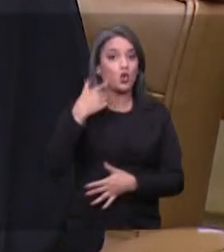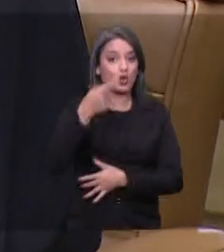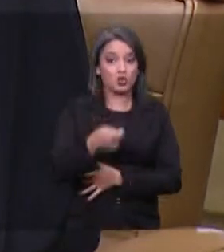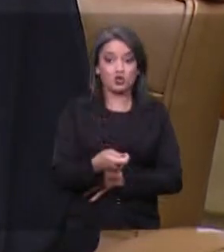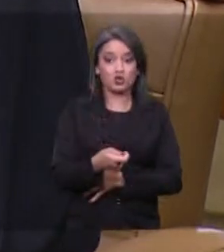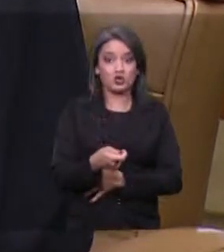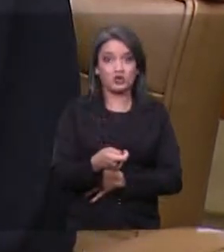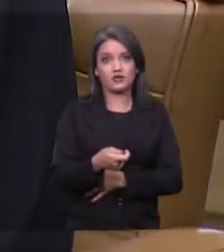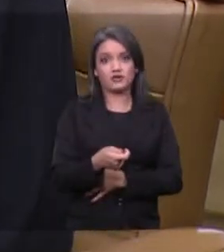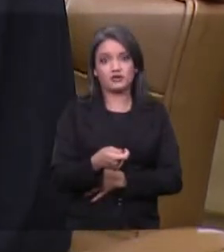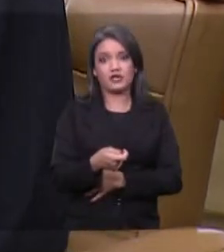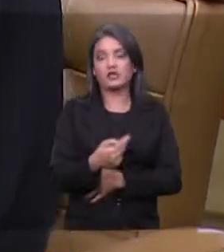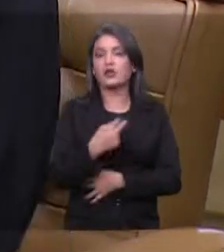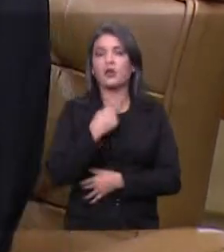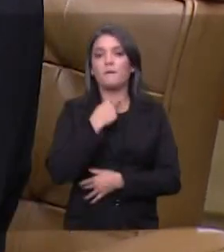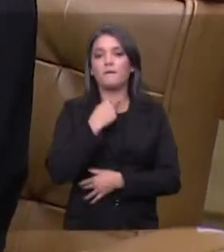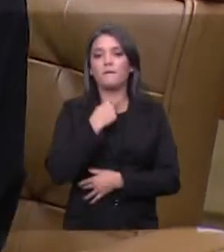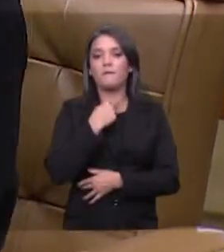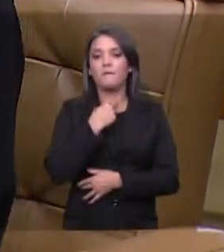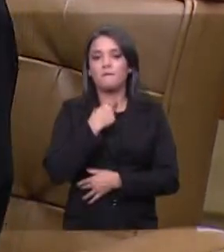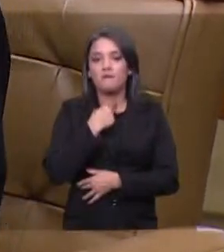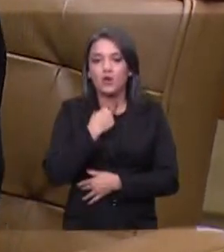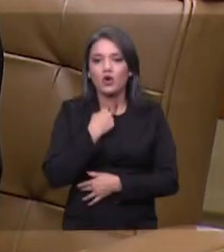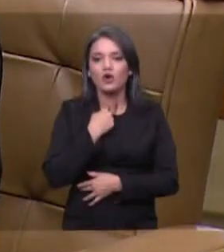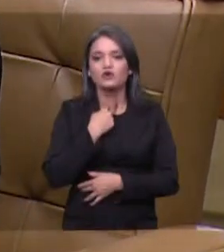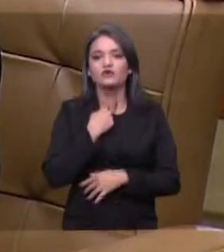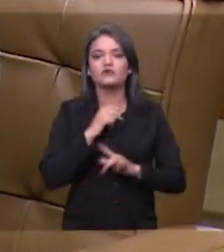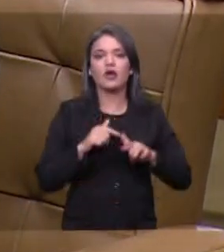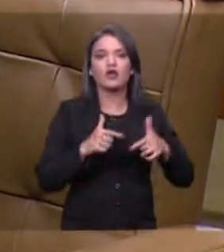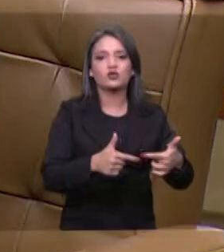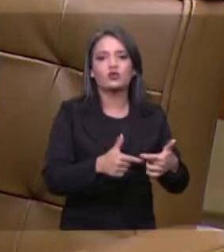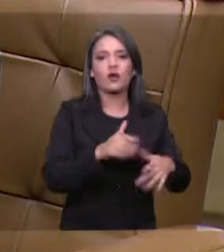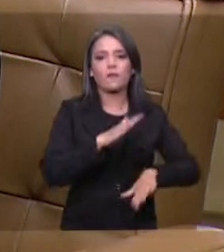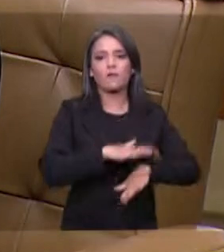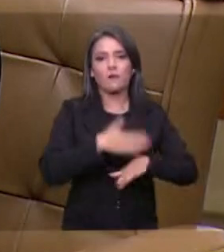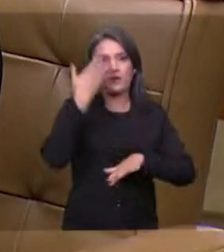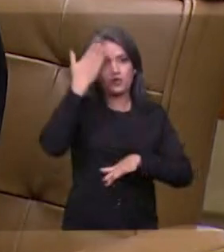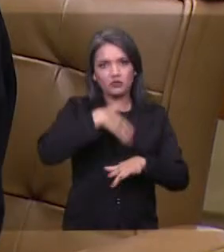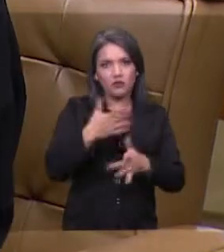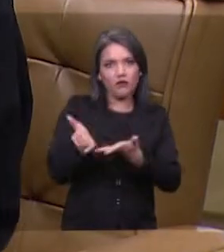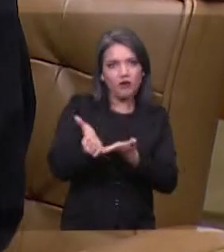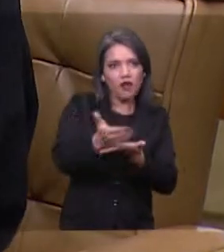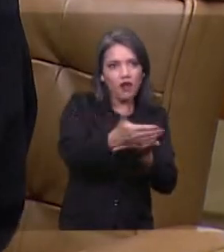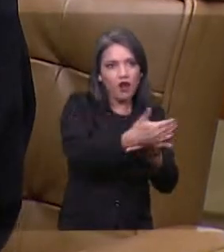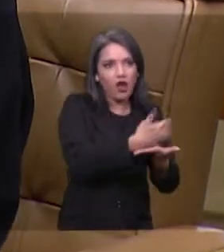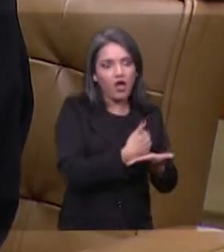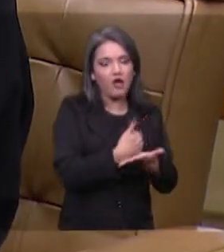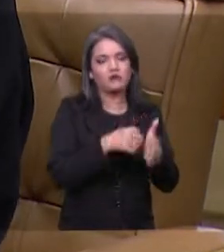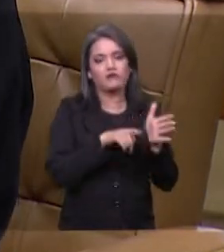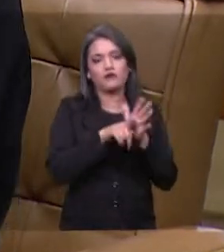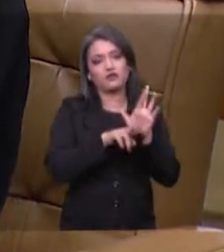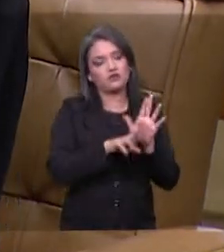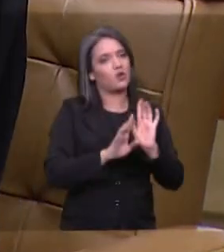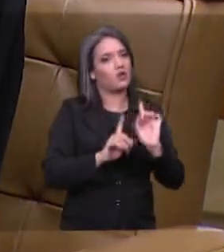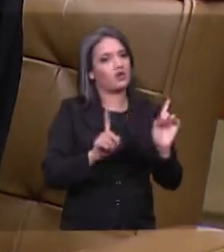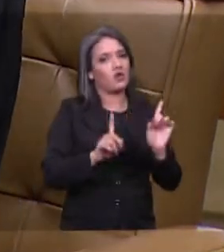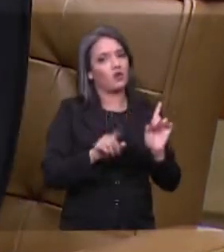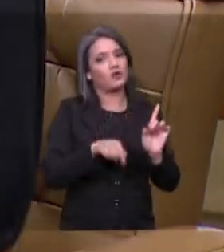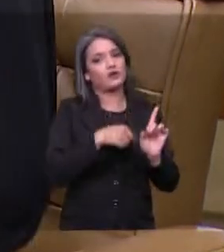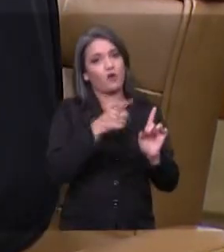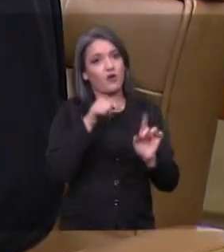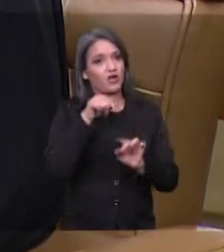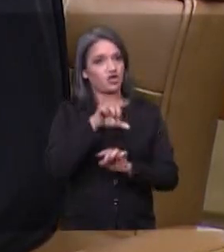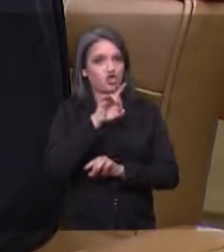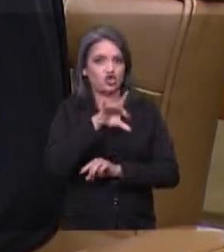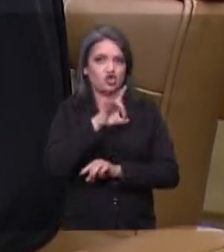poder atuar na coleta de provas na fase de investigação, deixando tal função aos